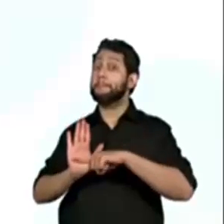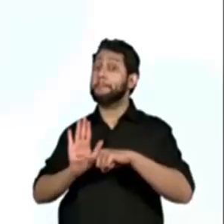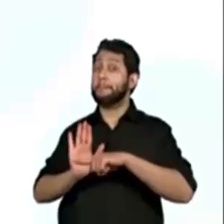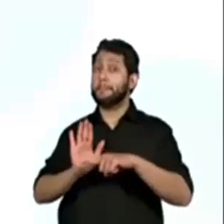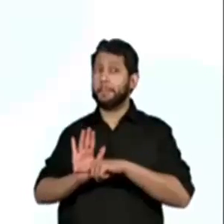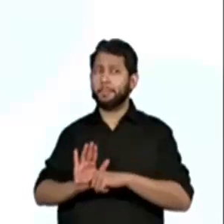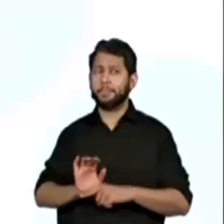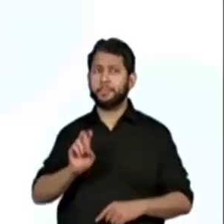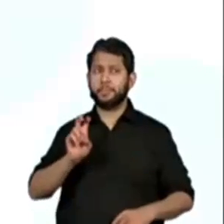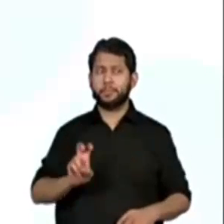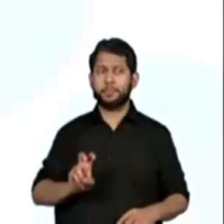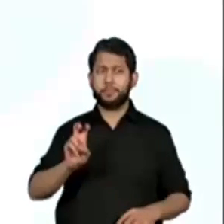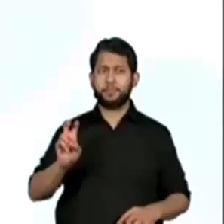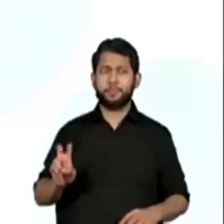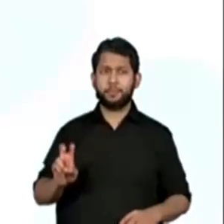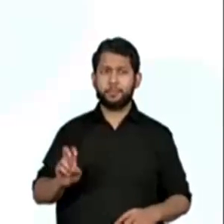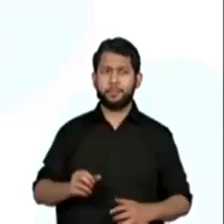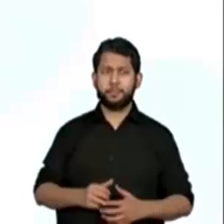55.